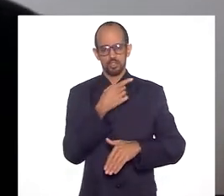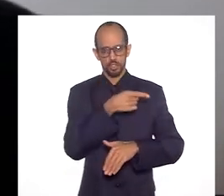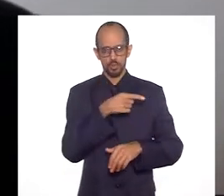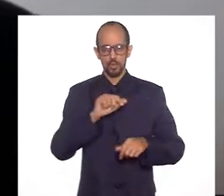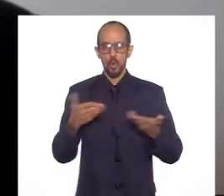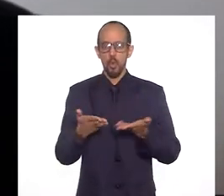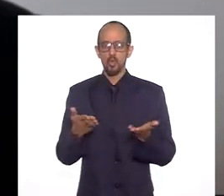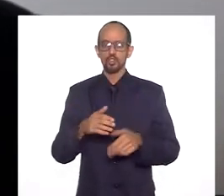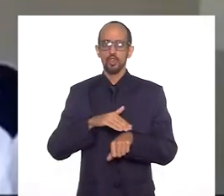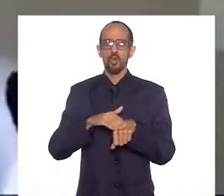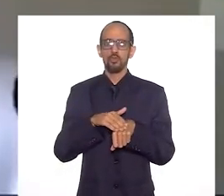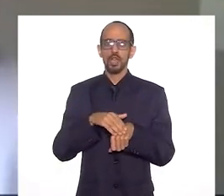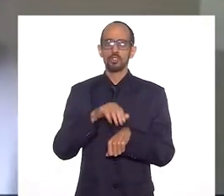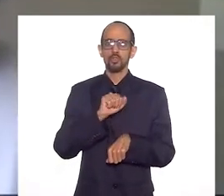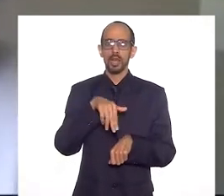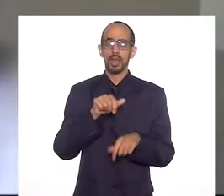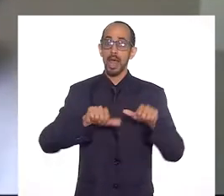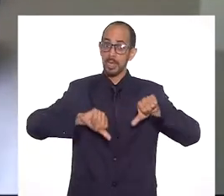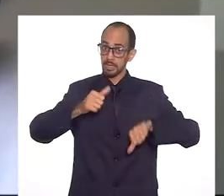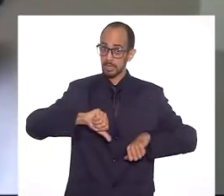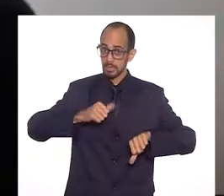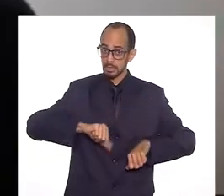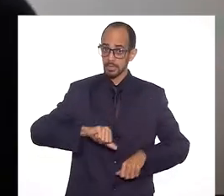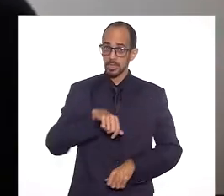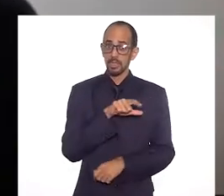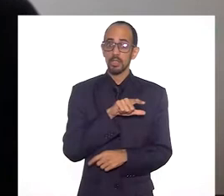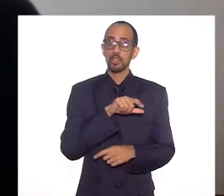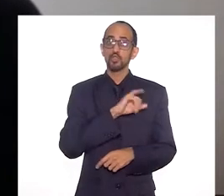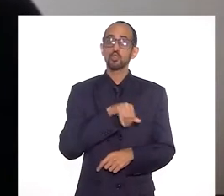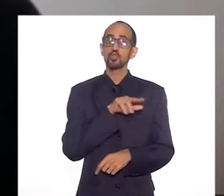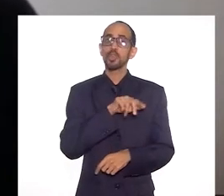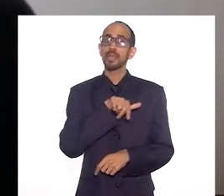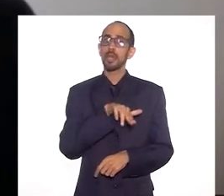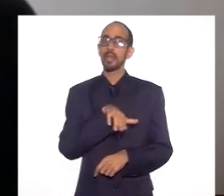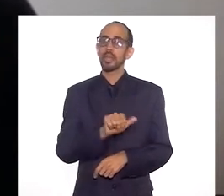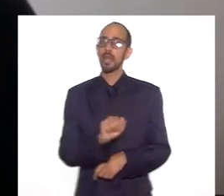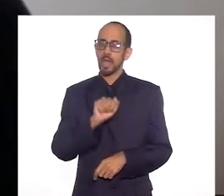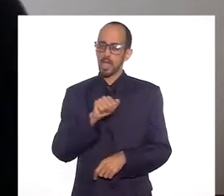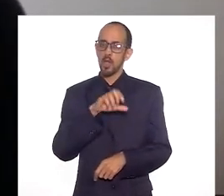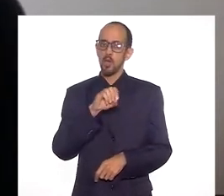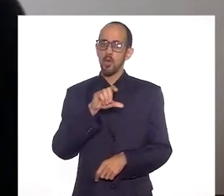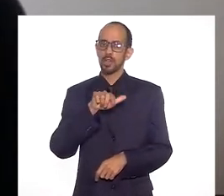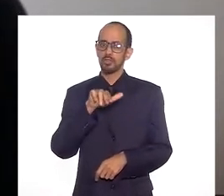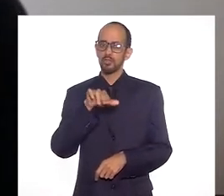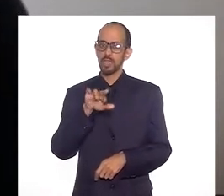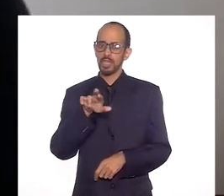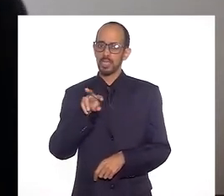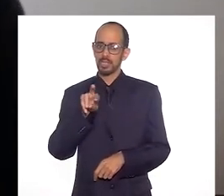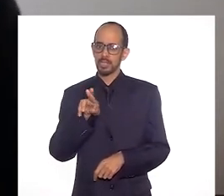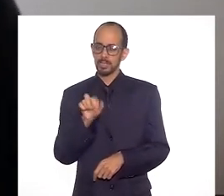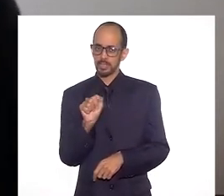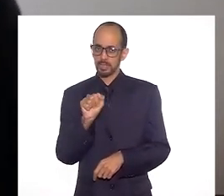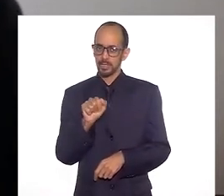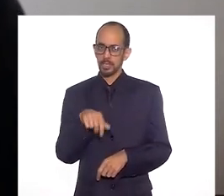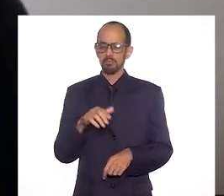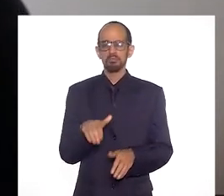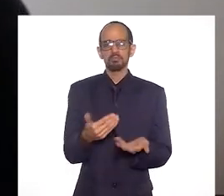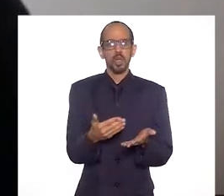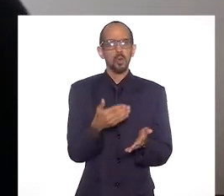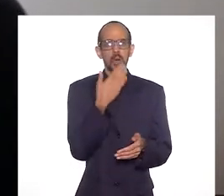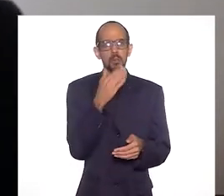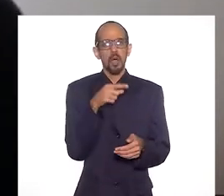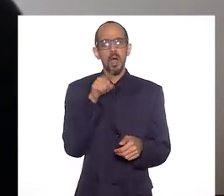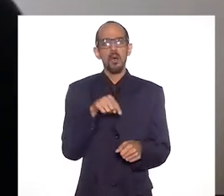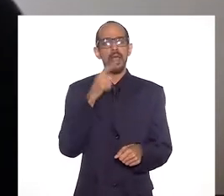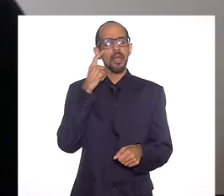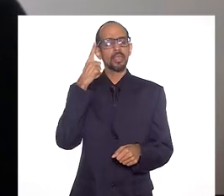com a analista do Sebrae Rio, Juliana Oliveira. Qual é o quadro hoje, Juliana, e por que de trazer essa segunda edição da publicação